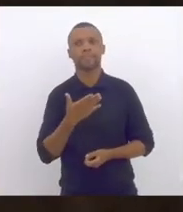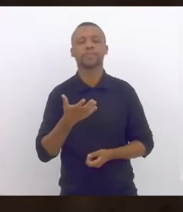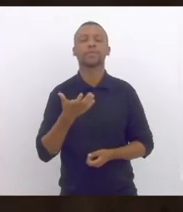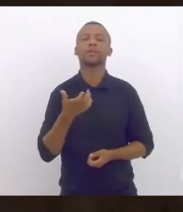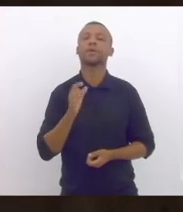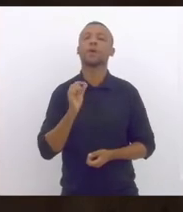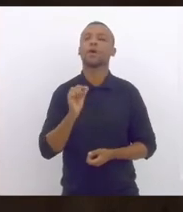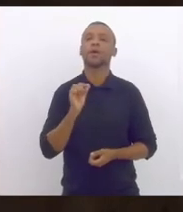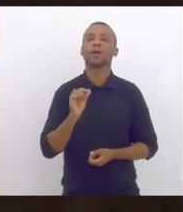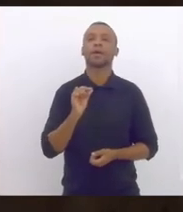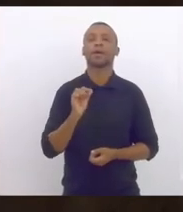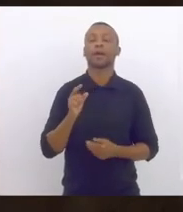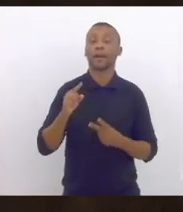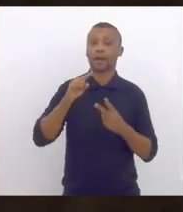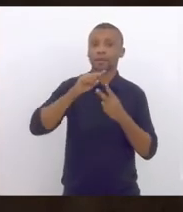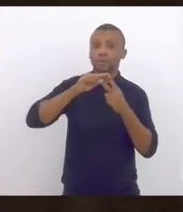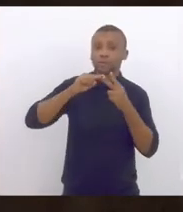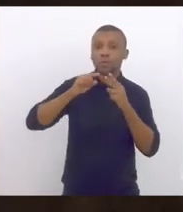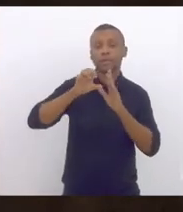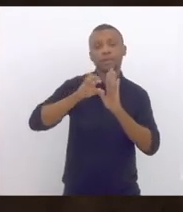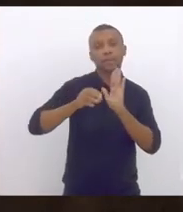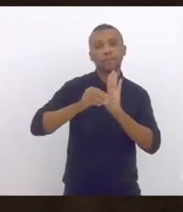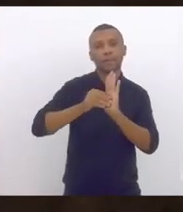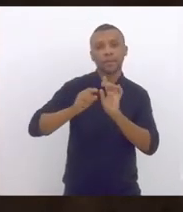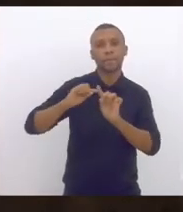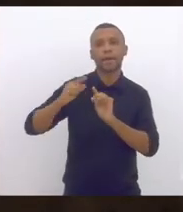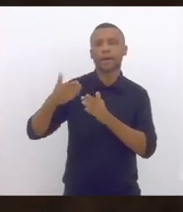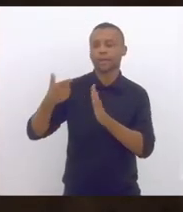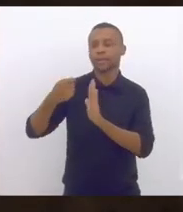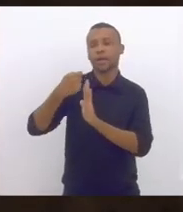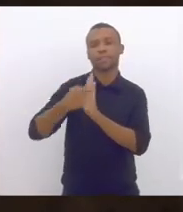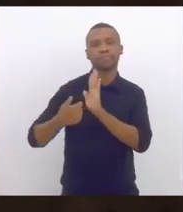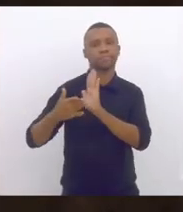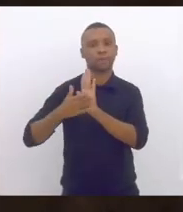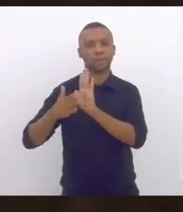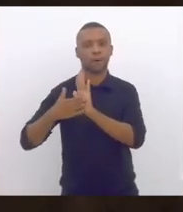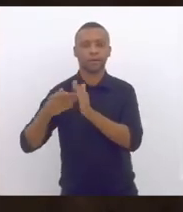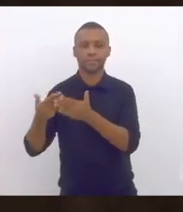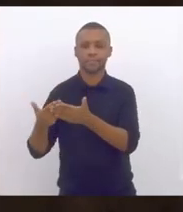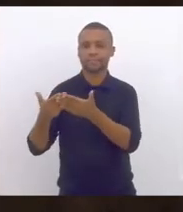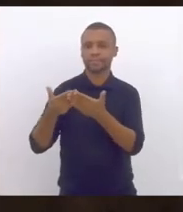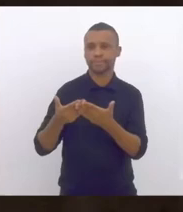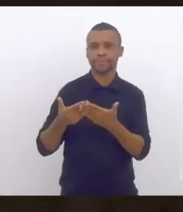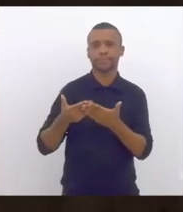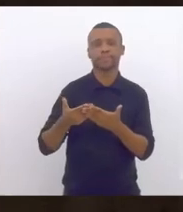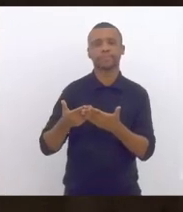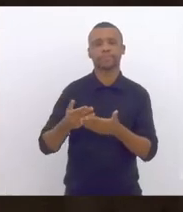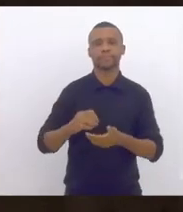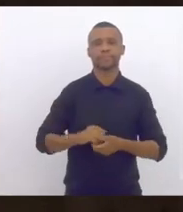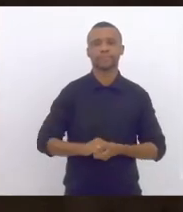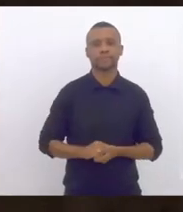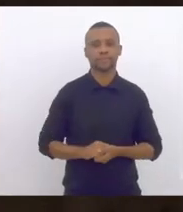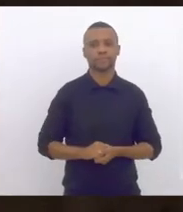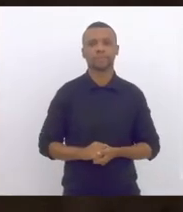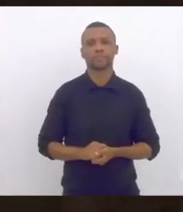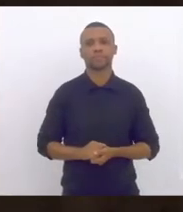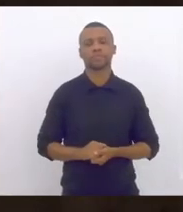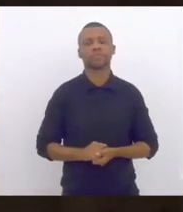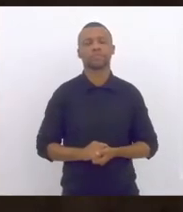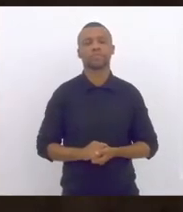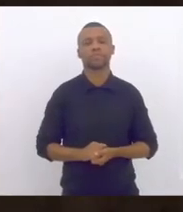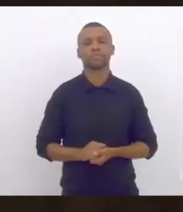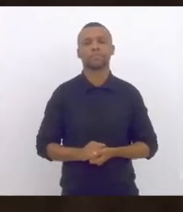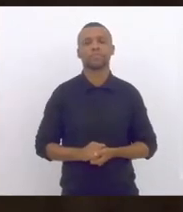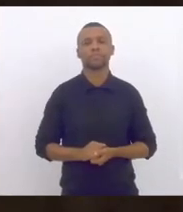eu queria as 2 emendas e queria a pauta. A pauta para ver se ele está em primeira ou está